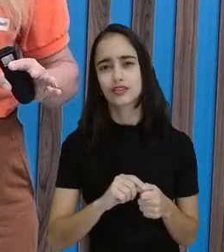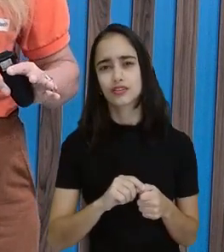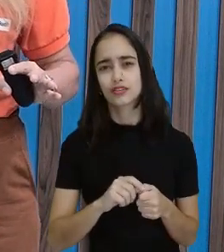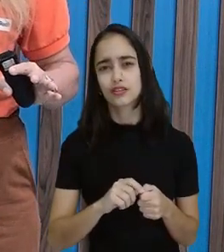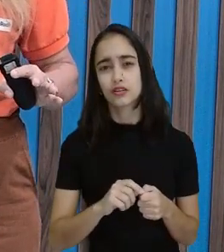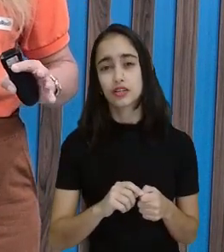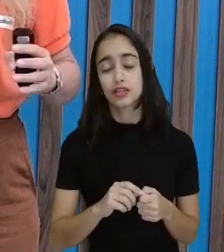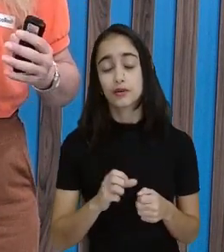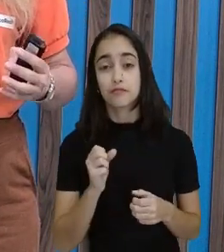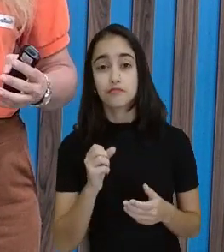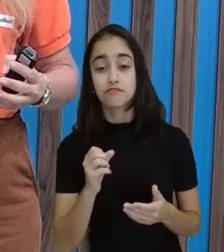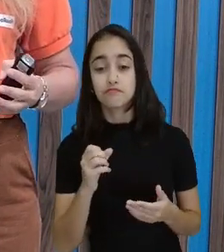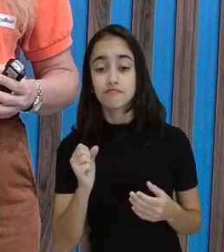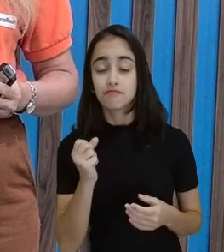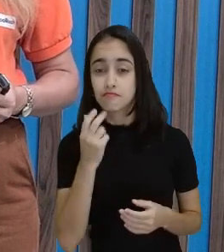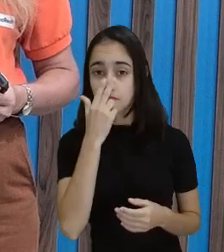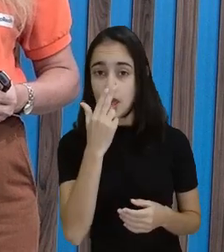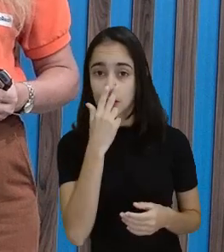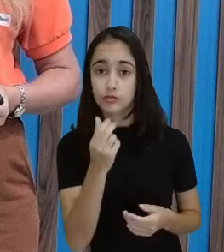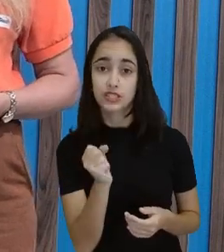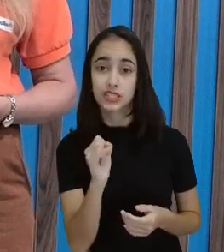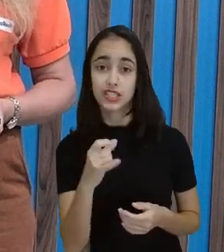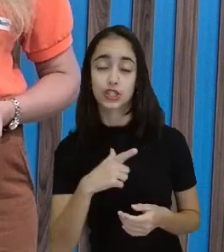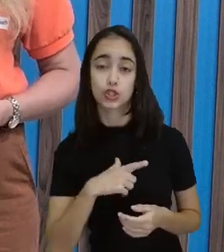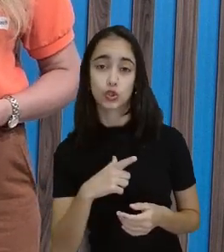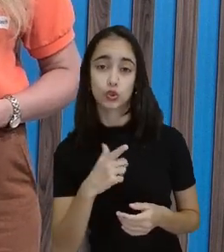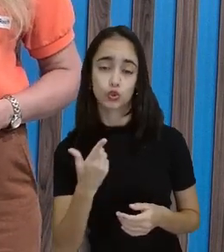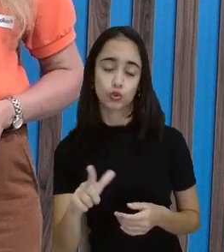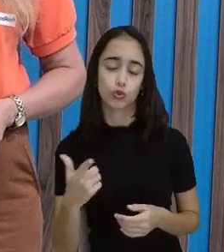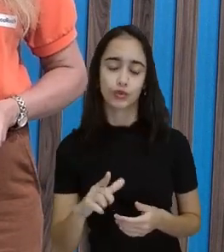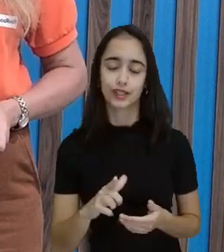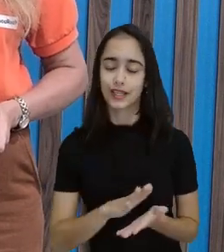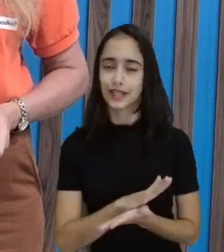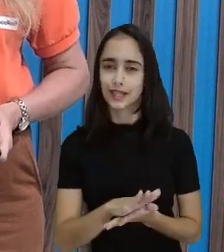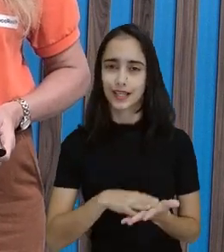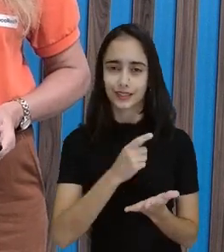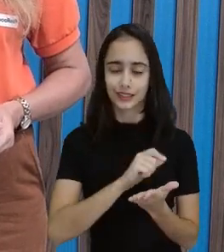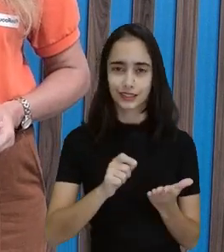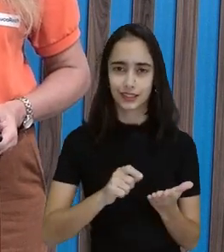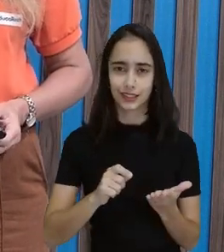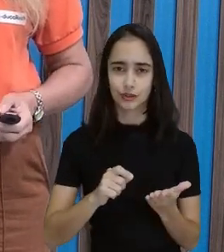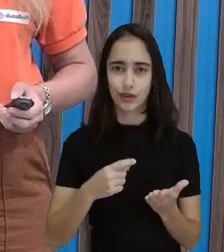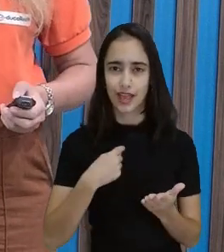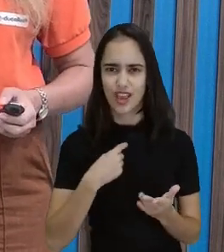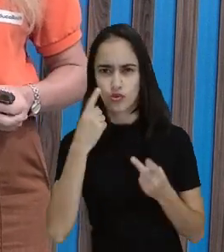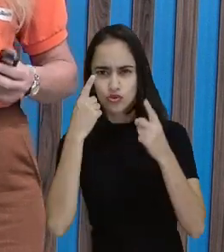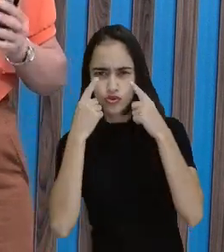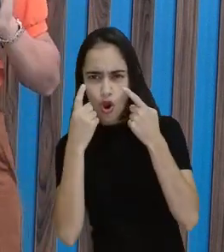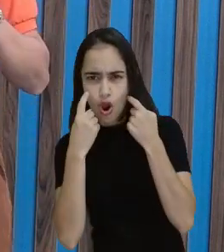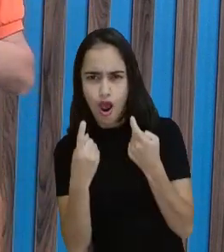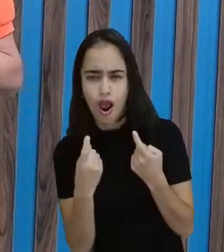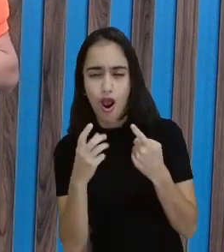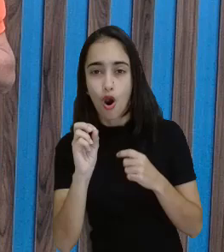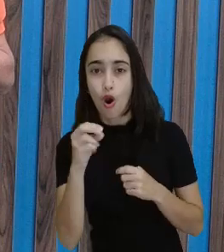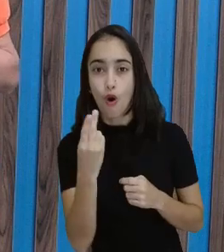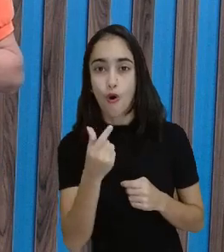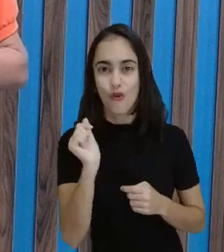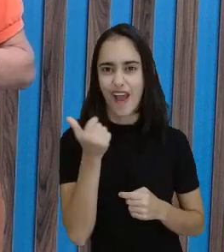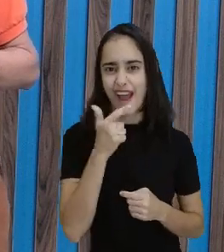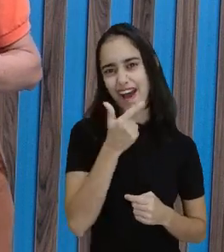nada escrito? Sim, eu estou o quê? Chorando ou rindo? Estou rindo muito. Então,